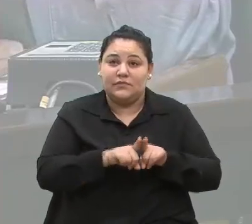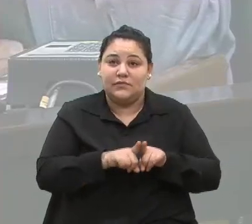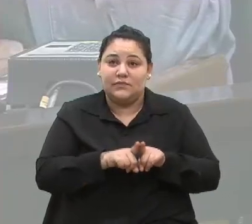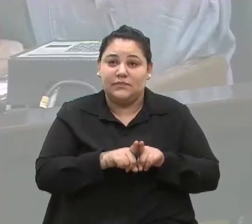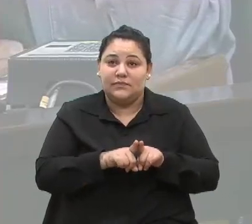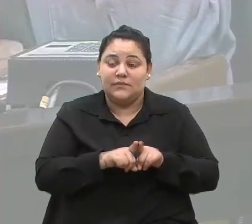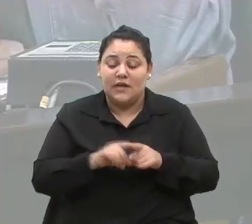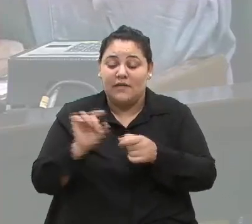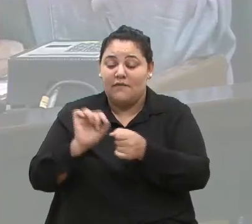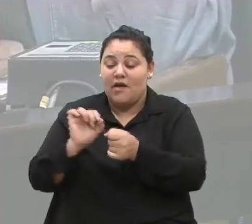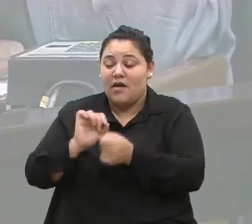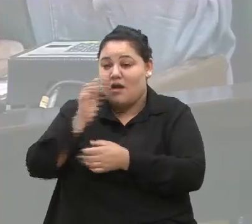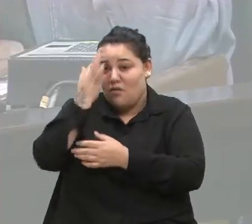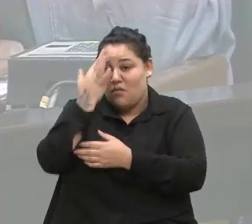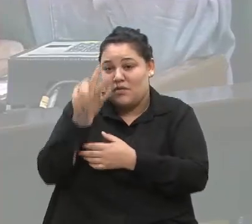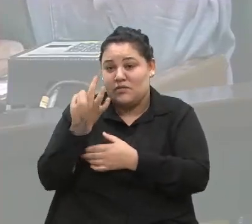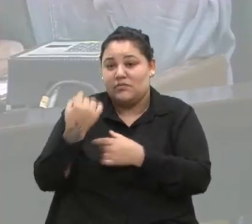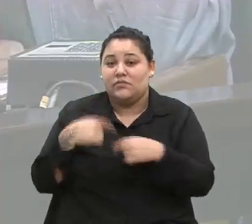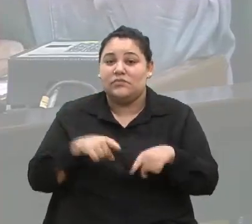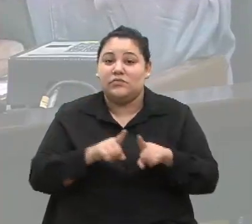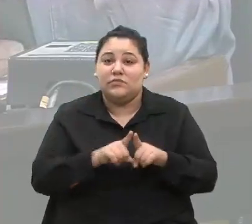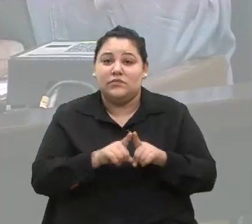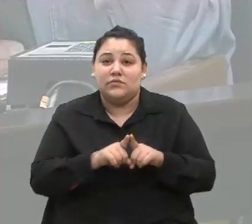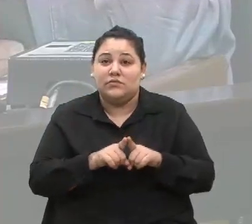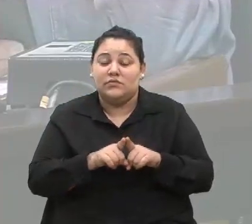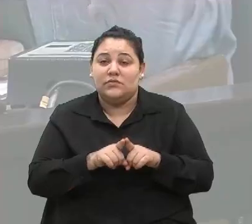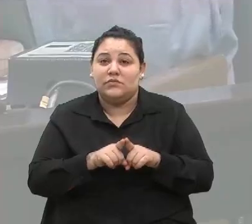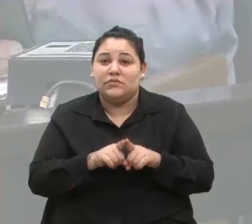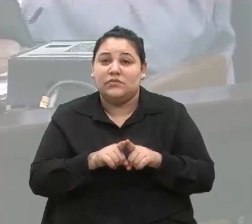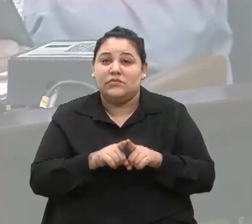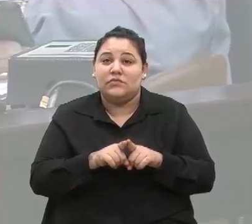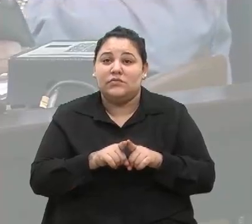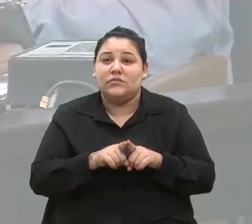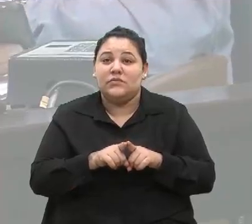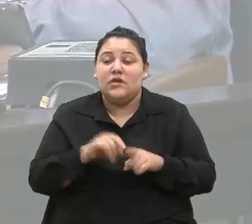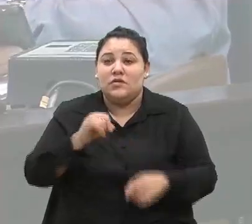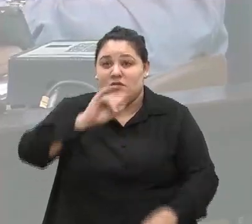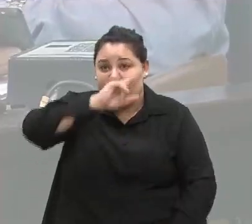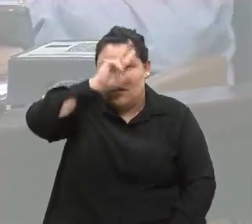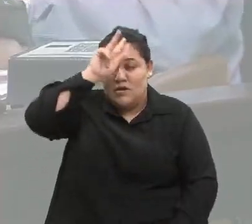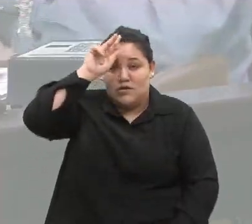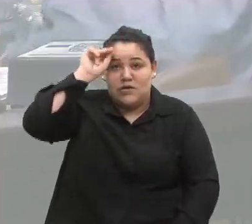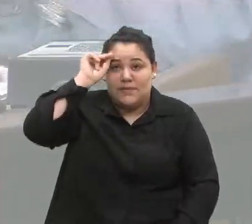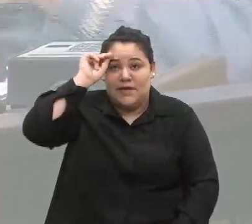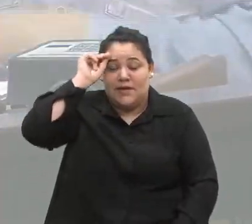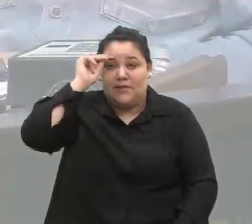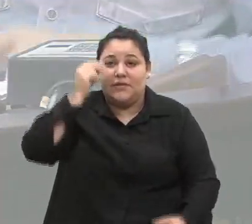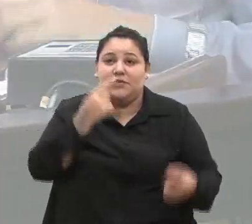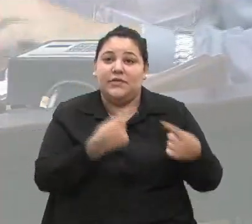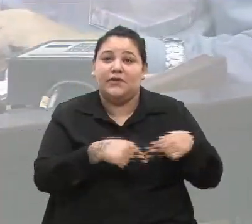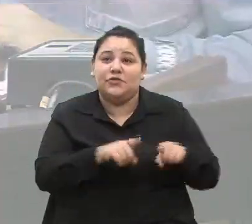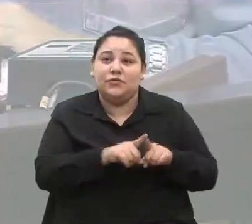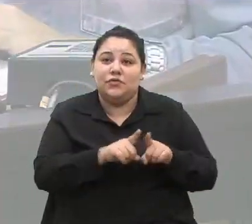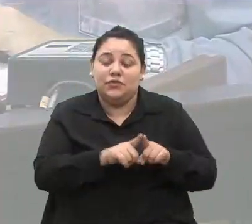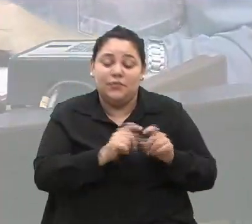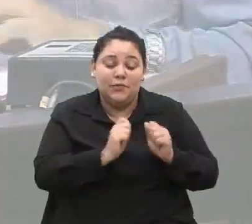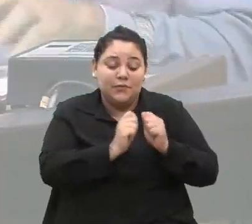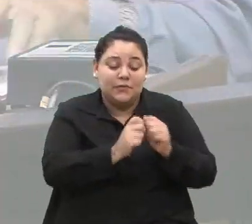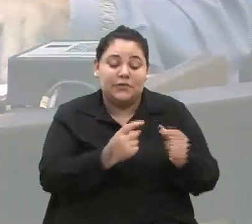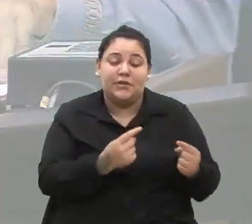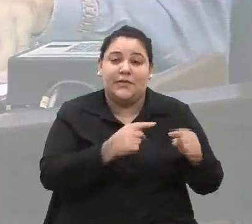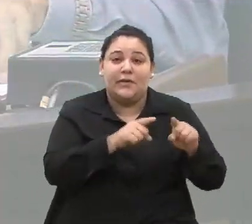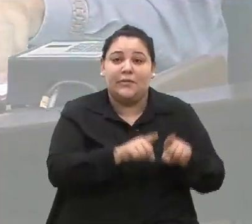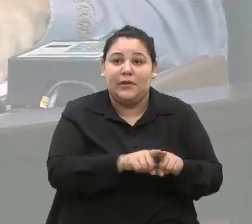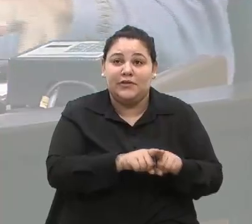o entendimento que se a prefeitura, juntamente com a parceria